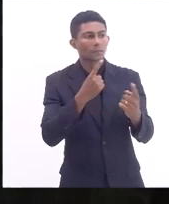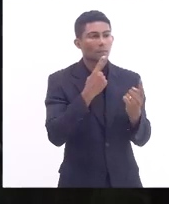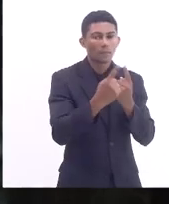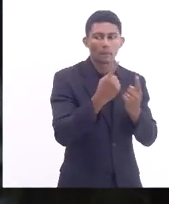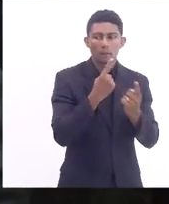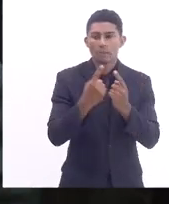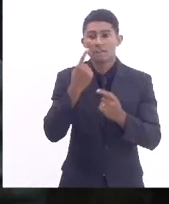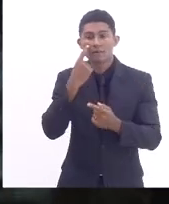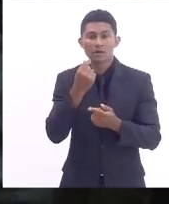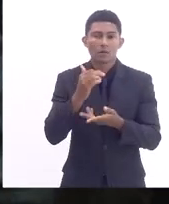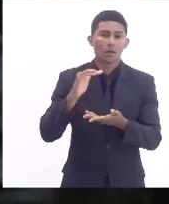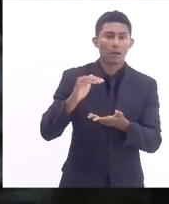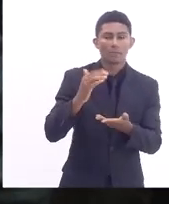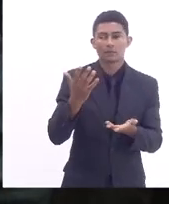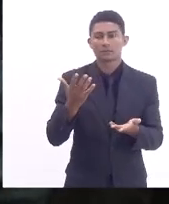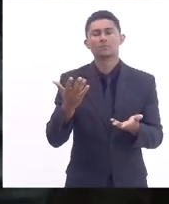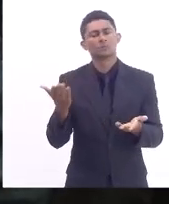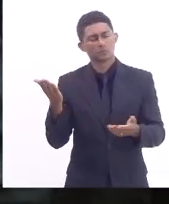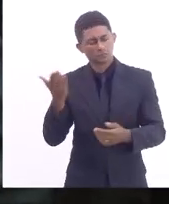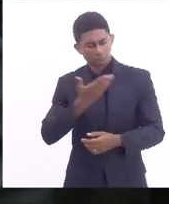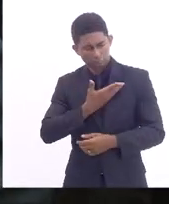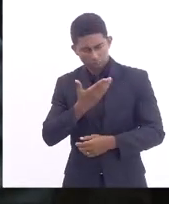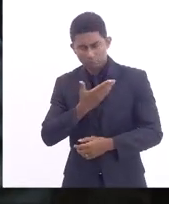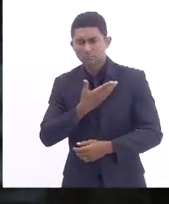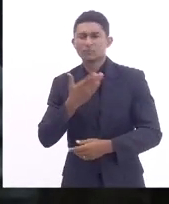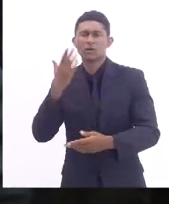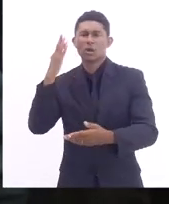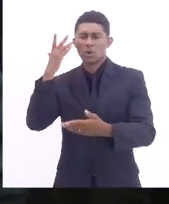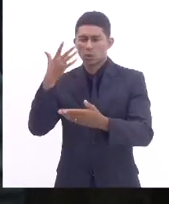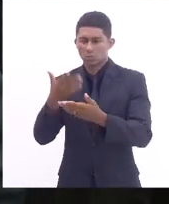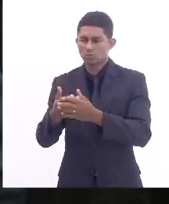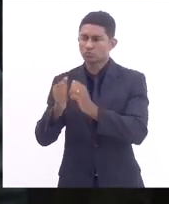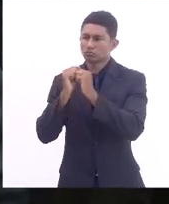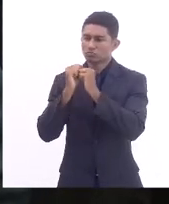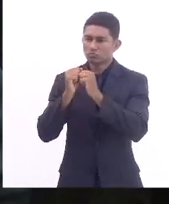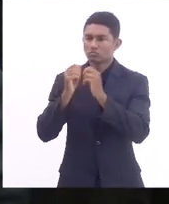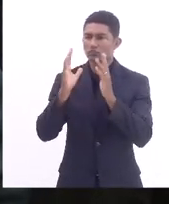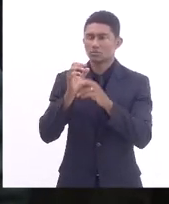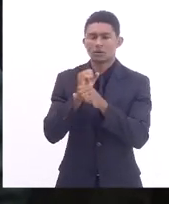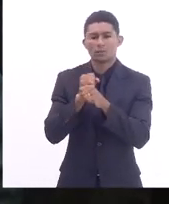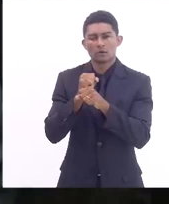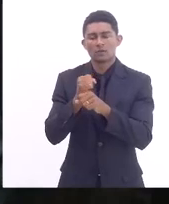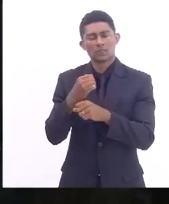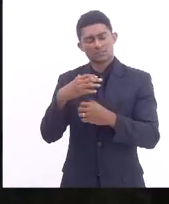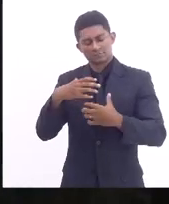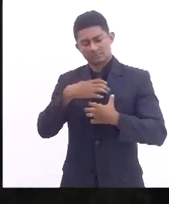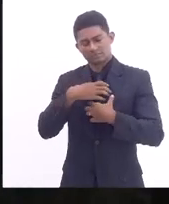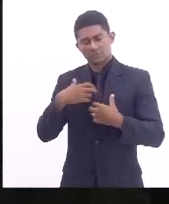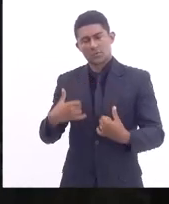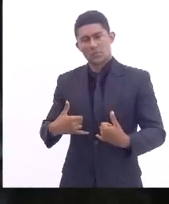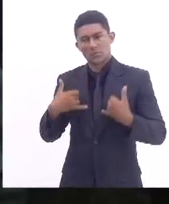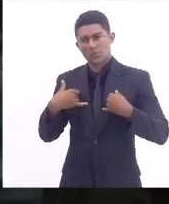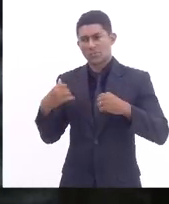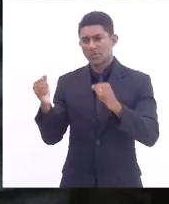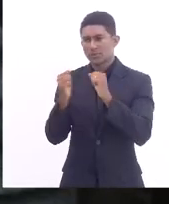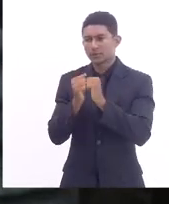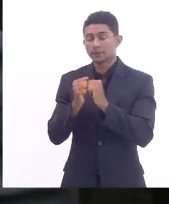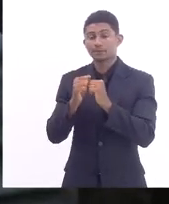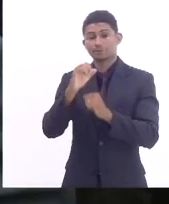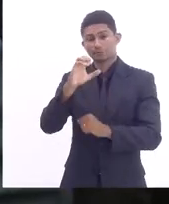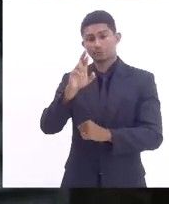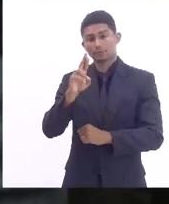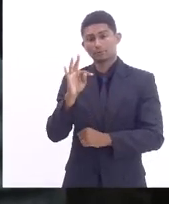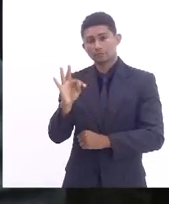com as pessoas Então é um companheiro de longa jornada que o orgulho de estar ao lado dele e eu quero dizer aqui em botão que o